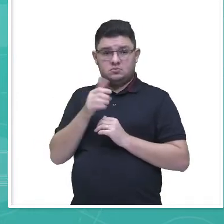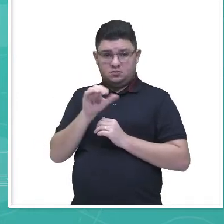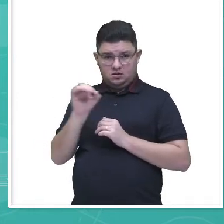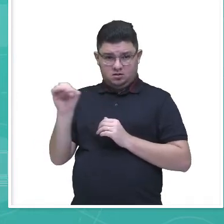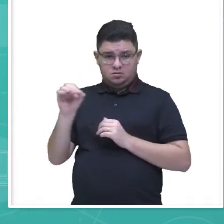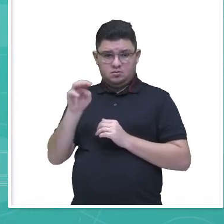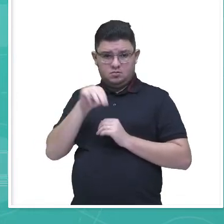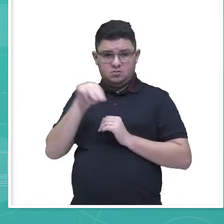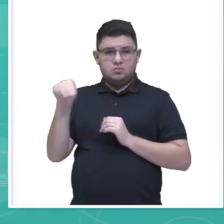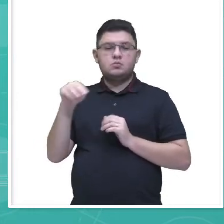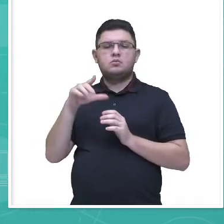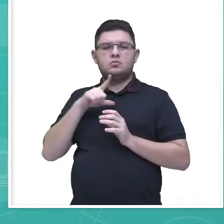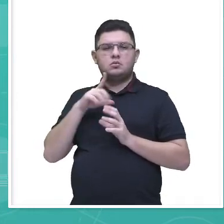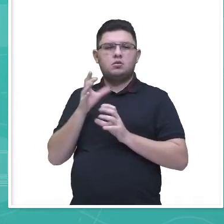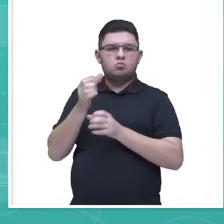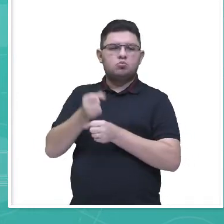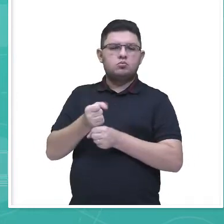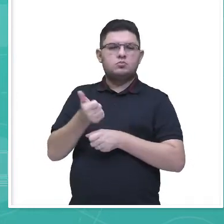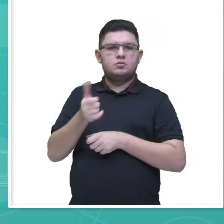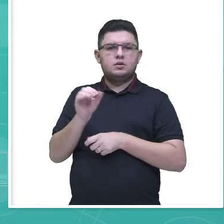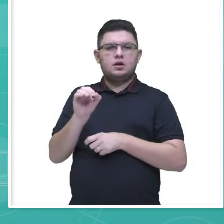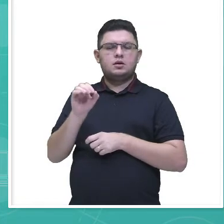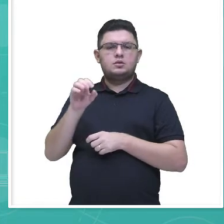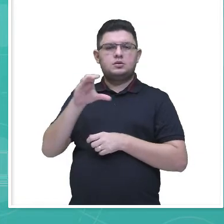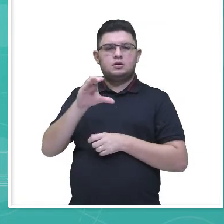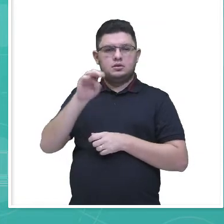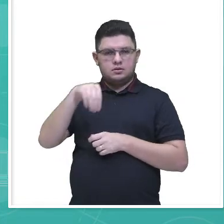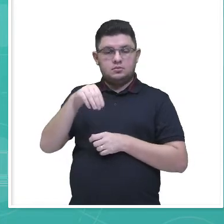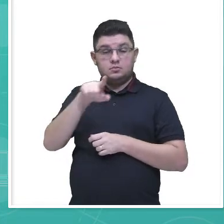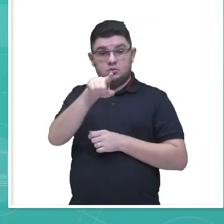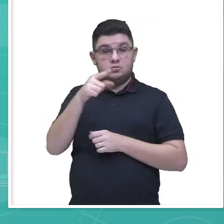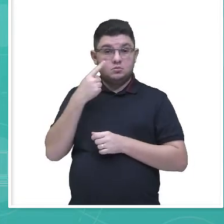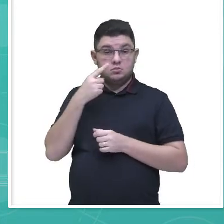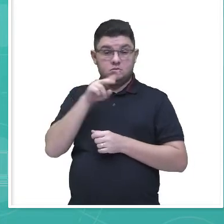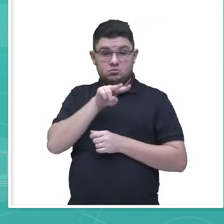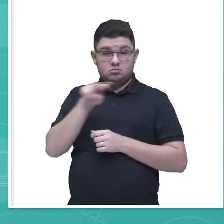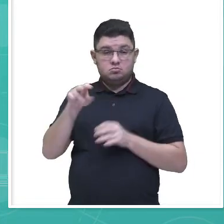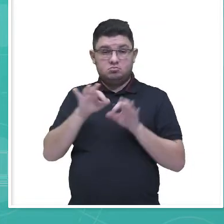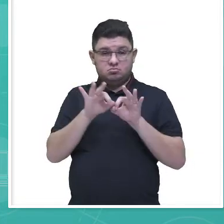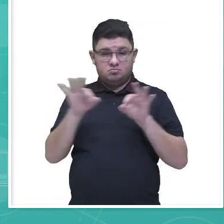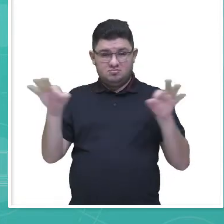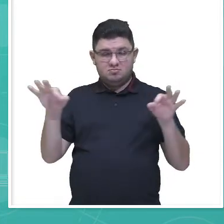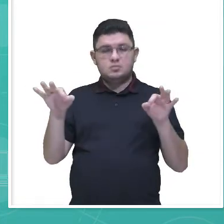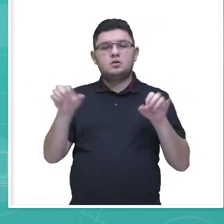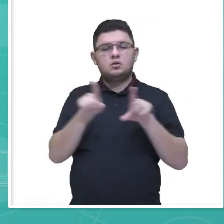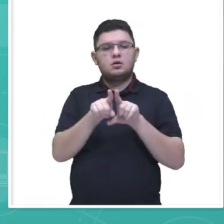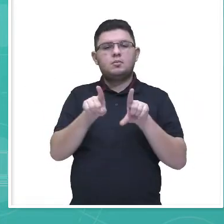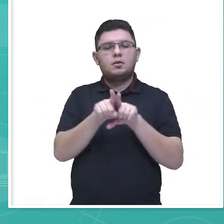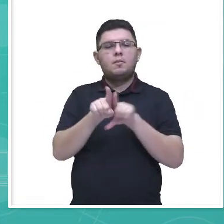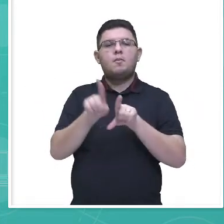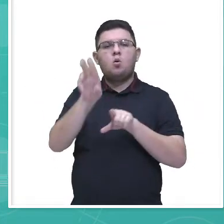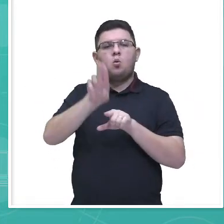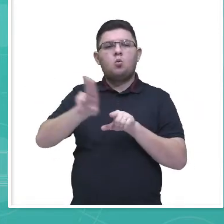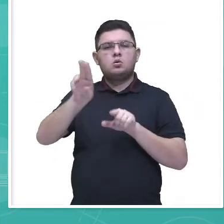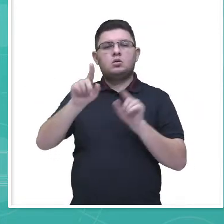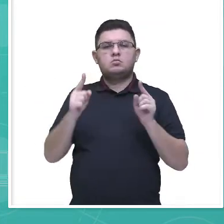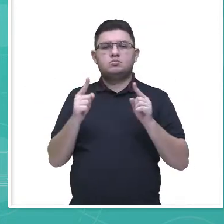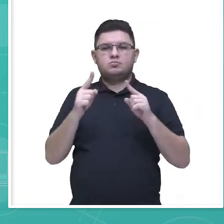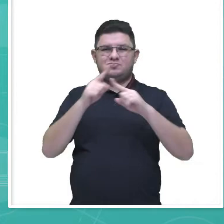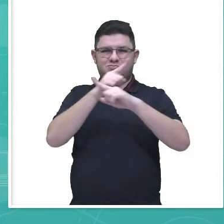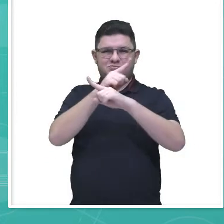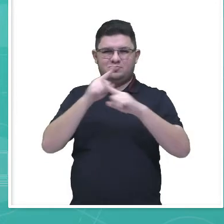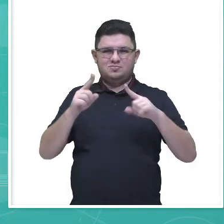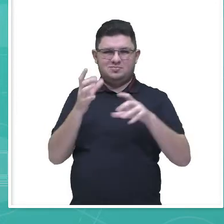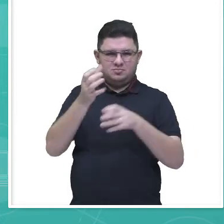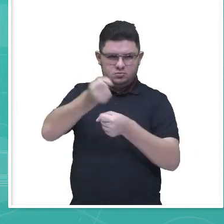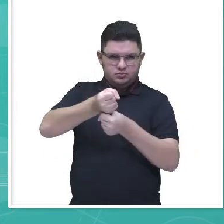essa observação aí, fazer essa medida, e também pode utilizar a fórmula que a gente observou anteriormente, certo?